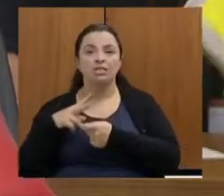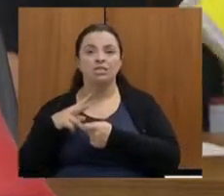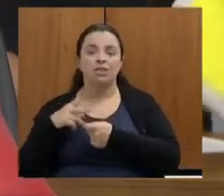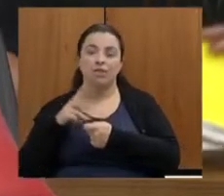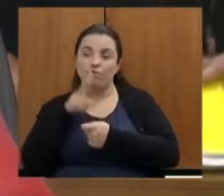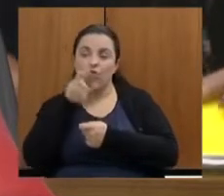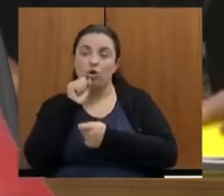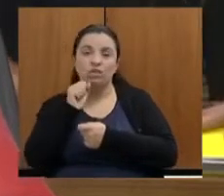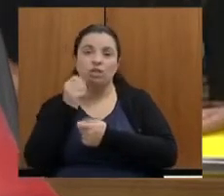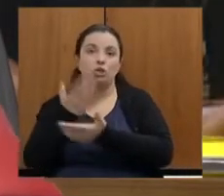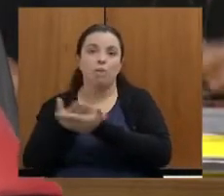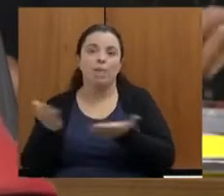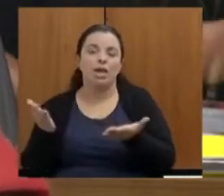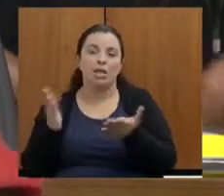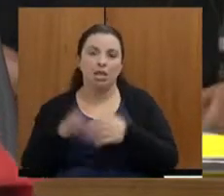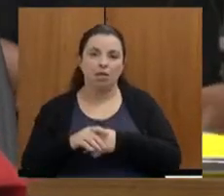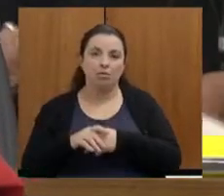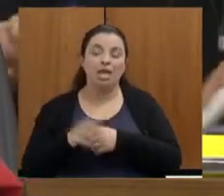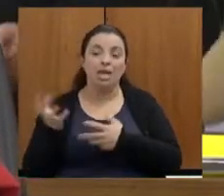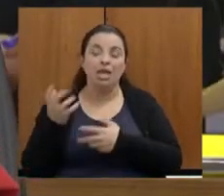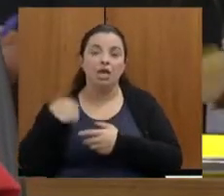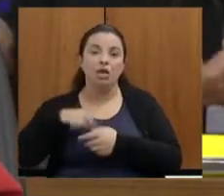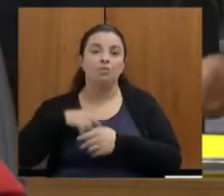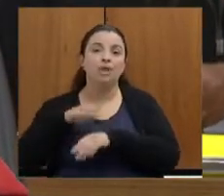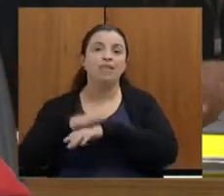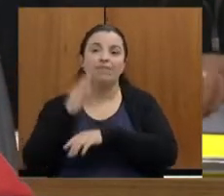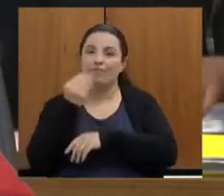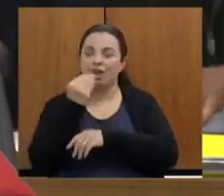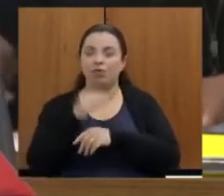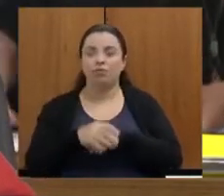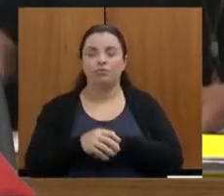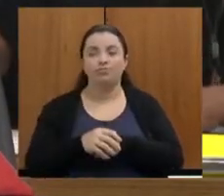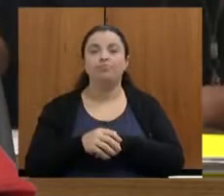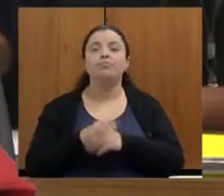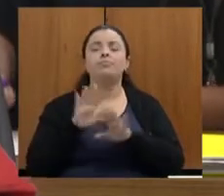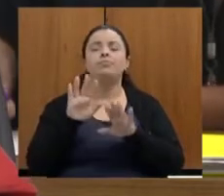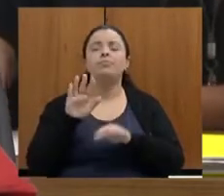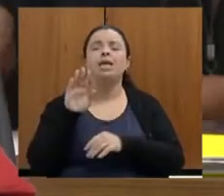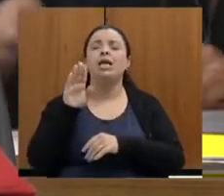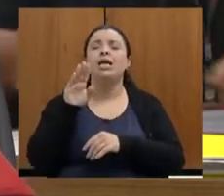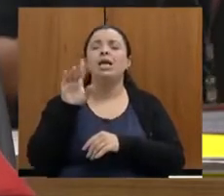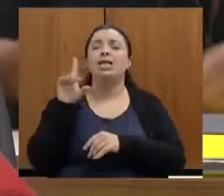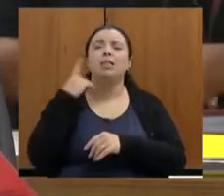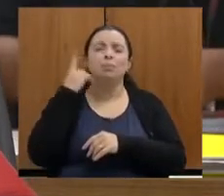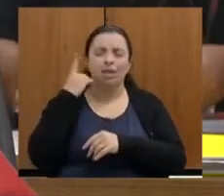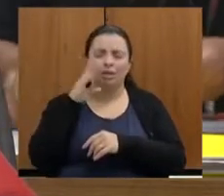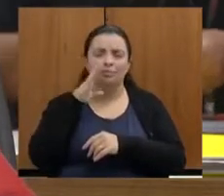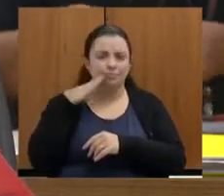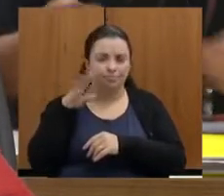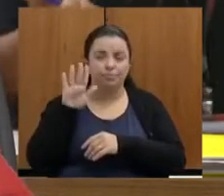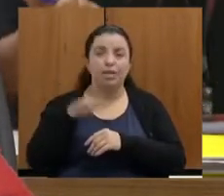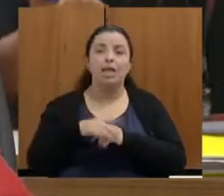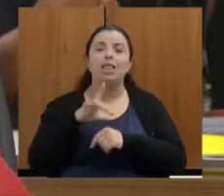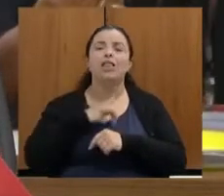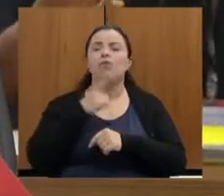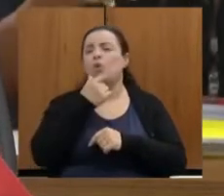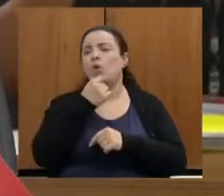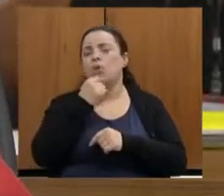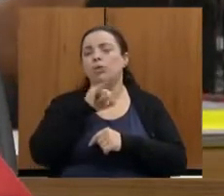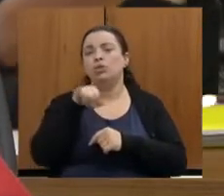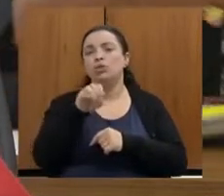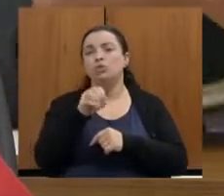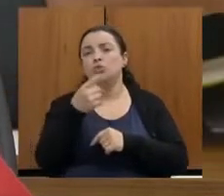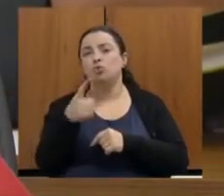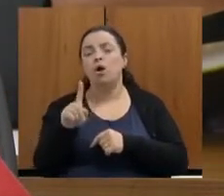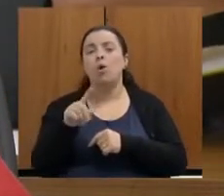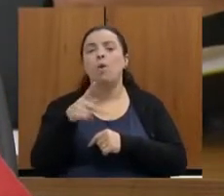o João Antônio de Paula foi um coordenador de um estudo em 97 sobre a bacia do nosso Rio